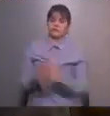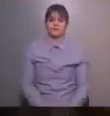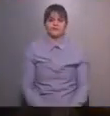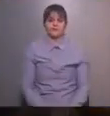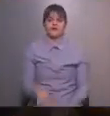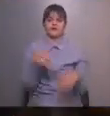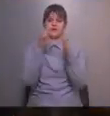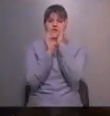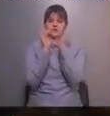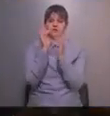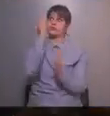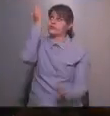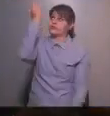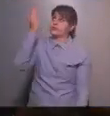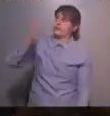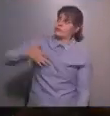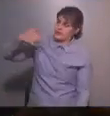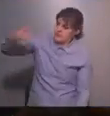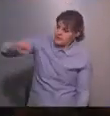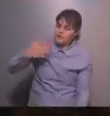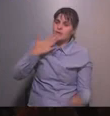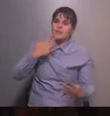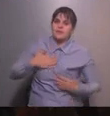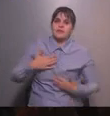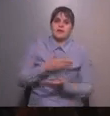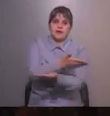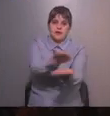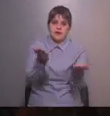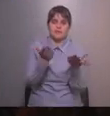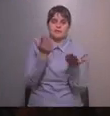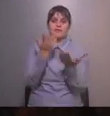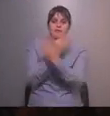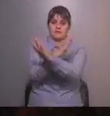Ó meu Jesus, perdoai-nos e livrai-nos do fogo do inferno.